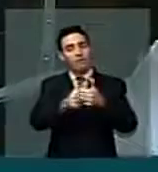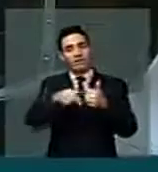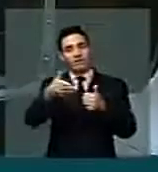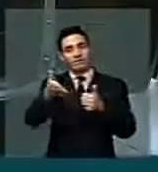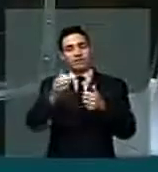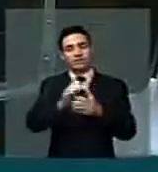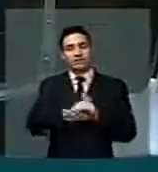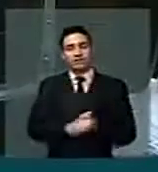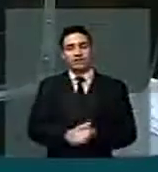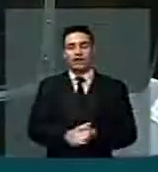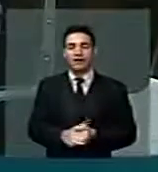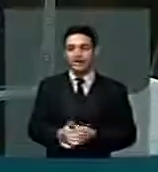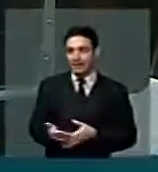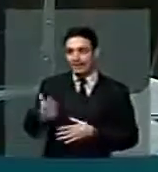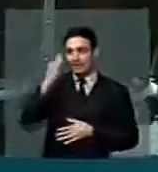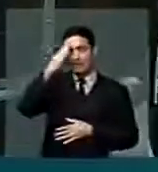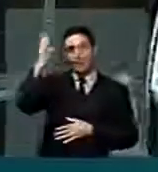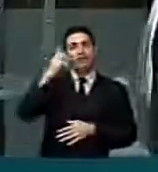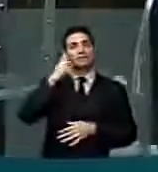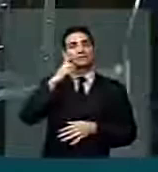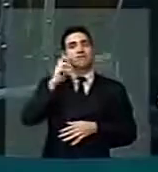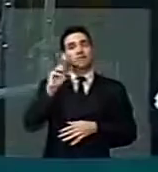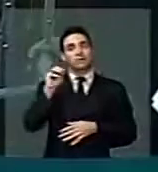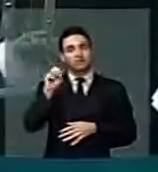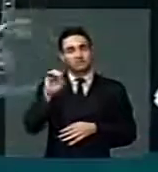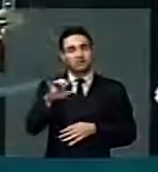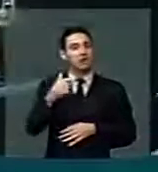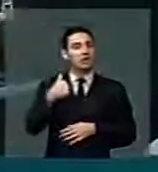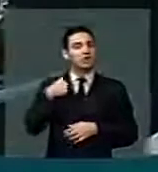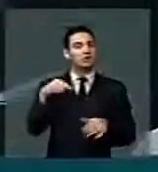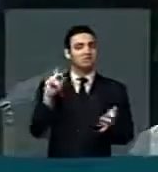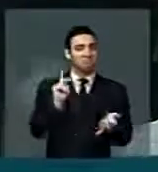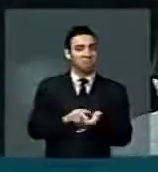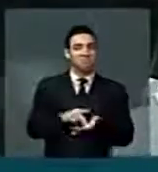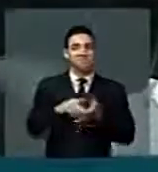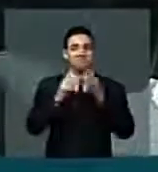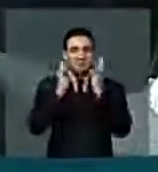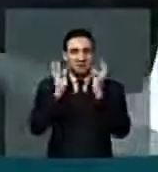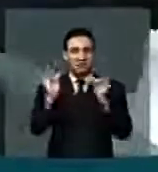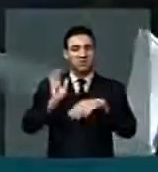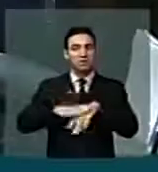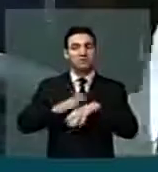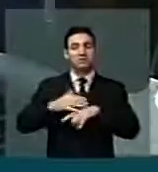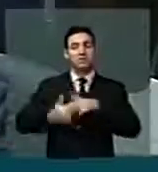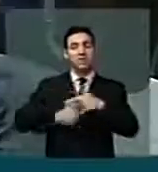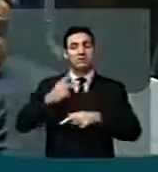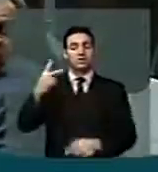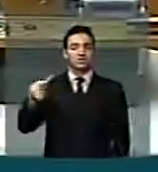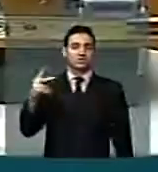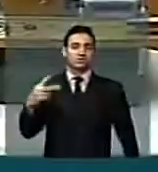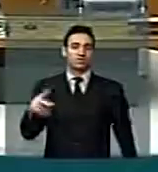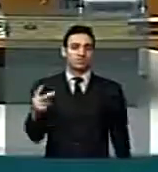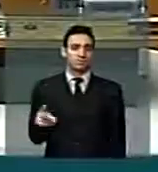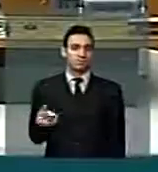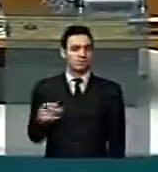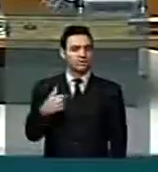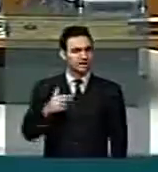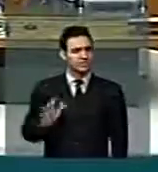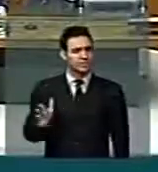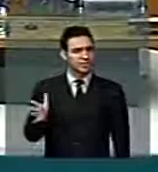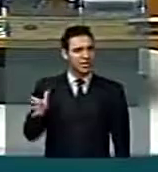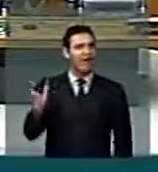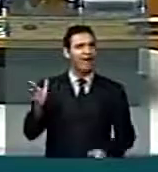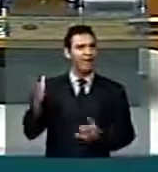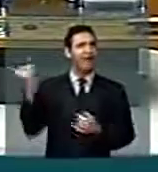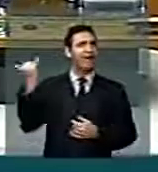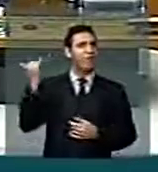Obrigado, deputada Rose. Eu também sou testemunho do seu trabalho. Eu já ouvi falar muito da senhora